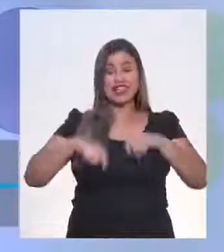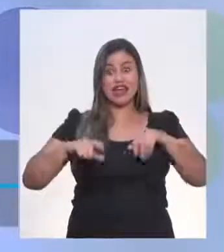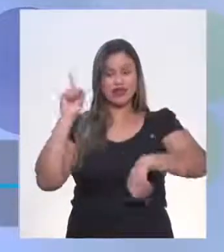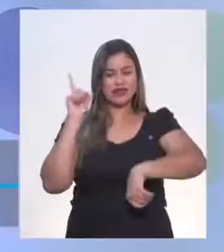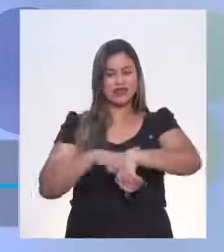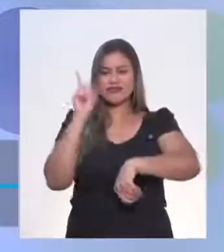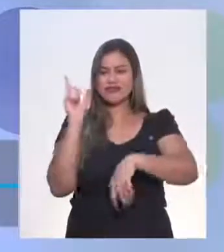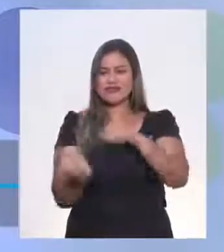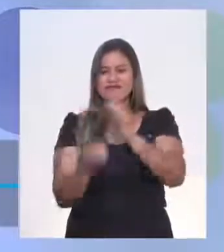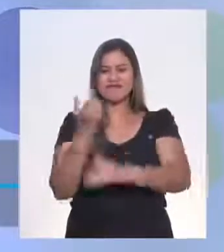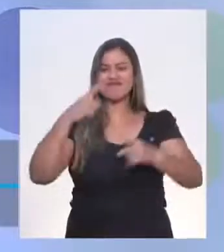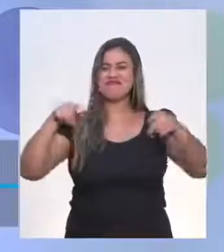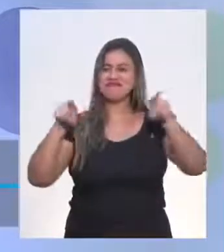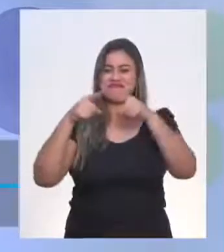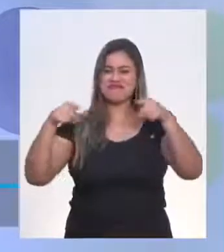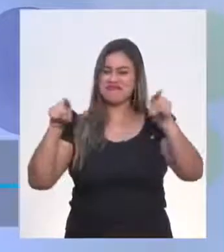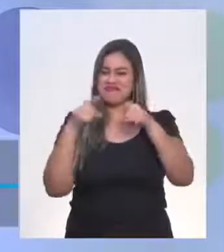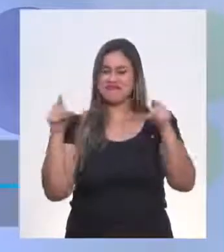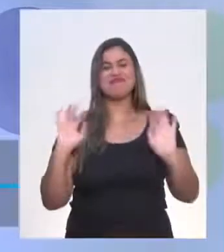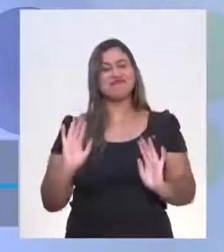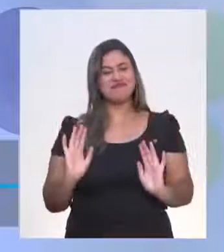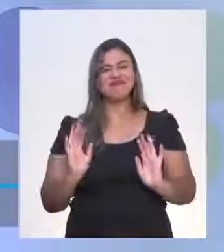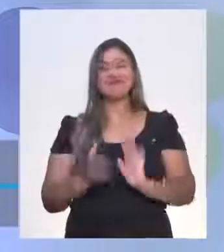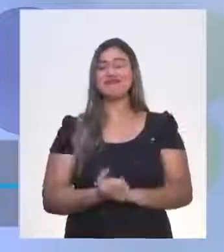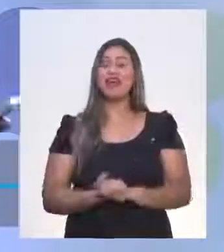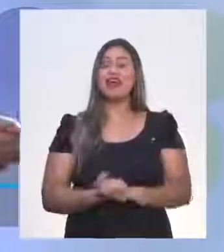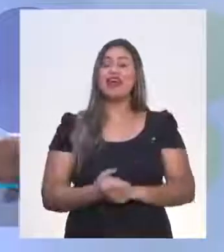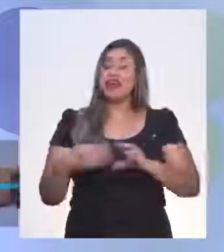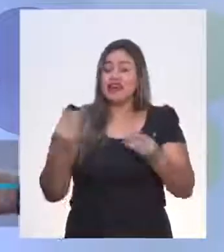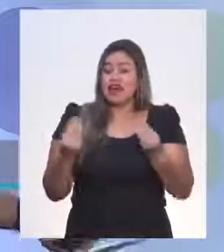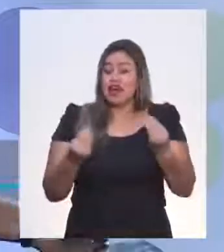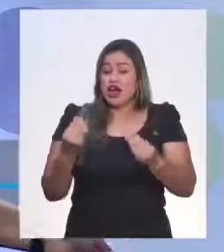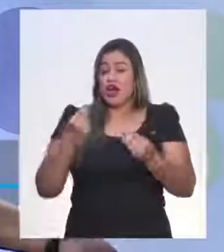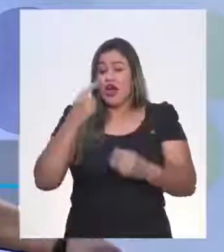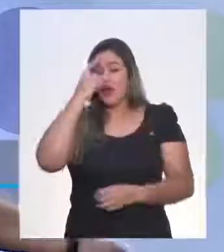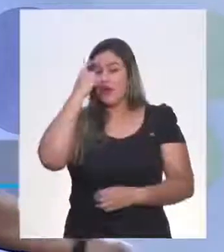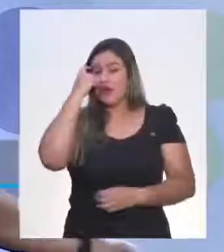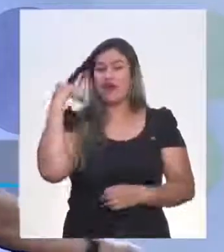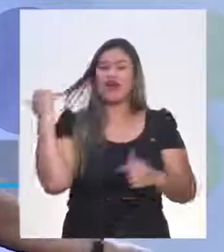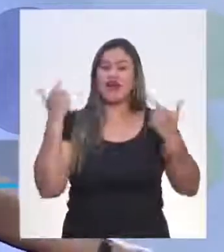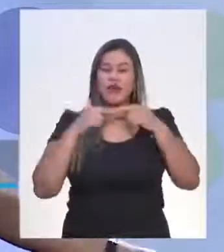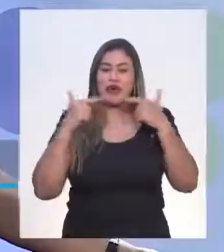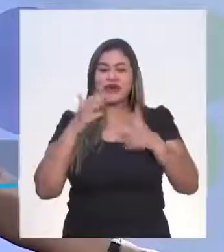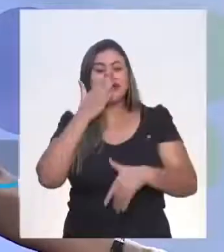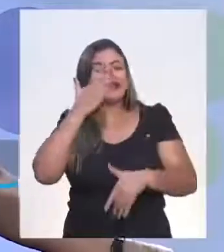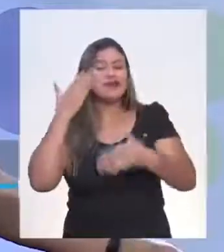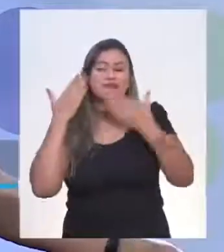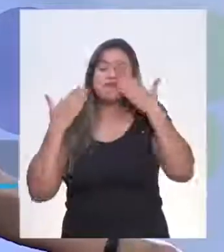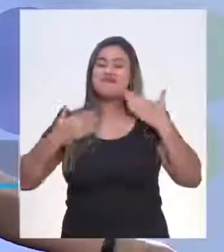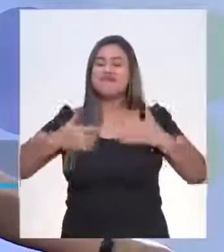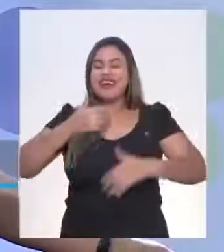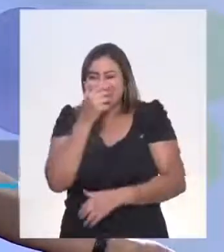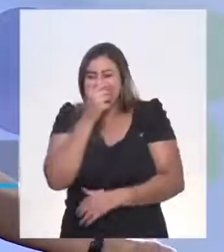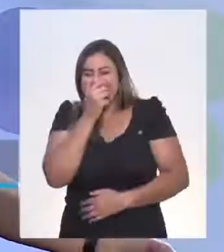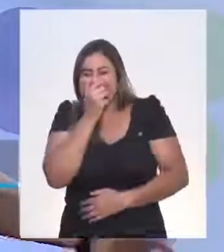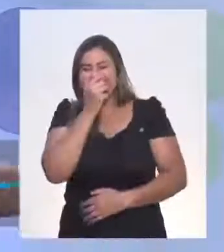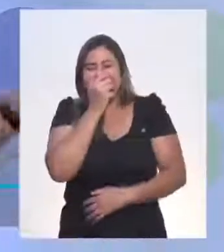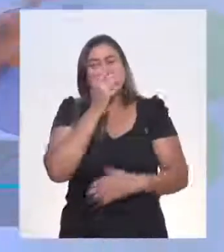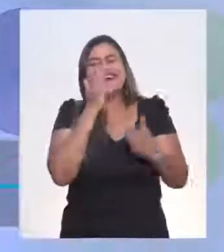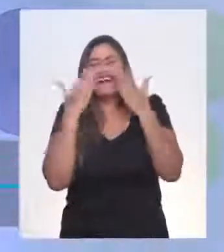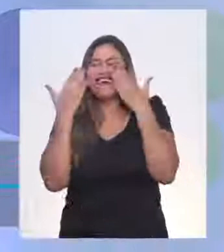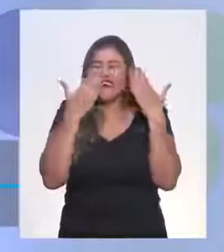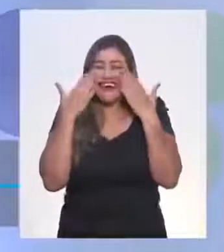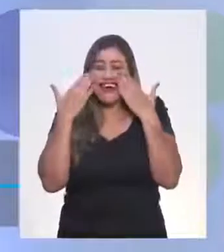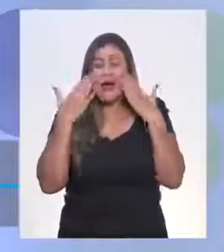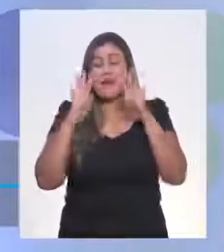improvisação na hora vamos fazer assim para mim parar de rir limpar as lágrimas que eu não parava de rir estava chorando de